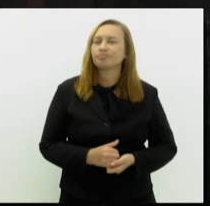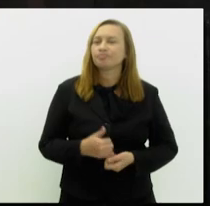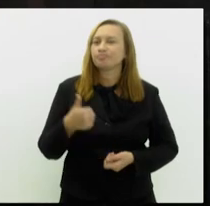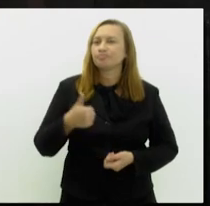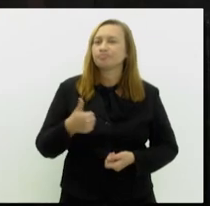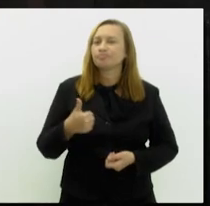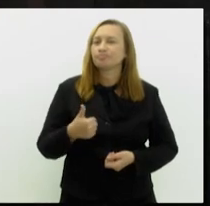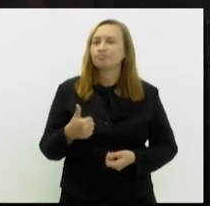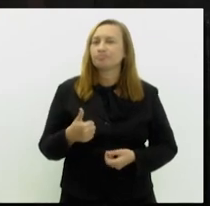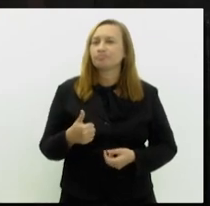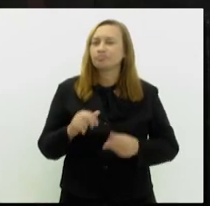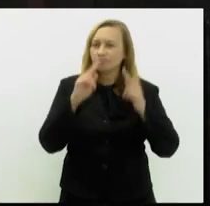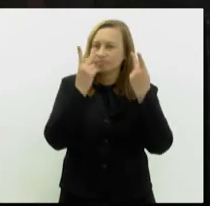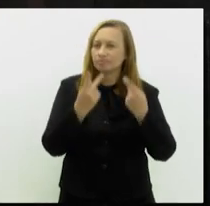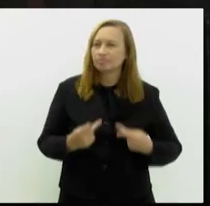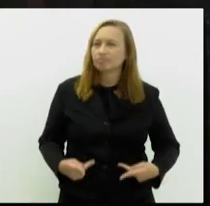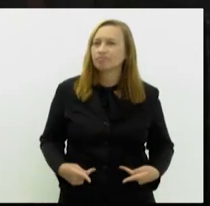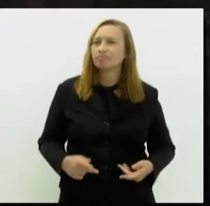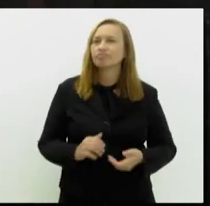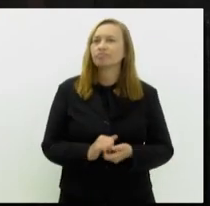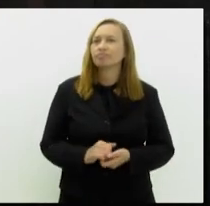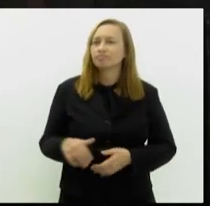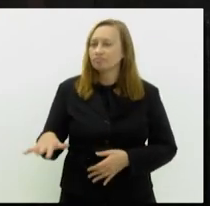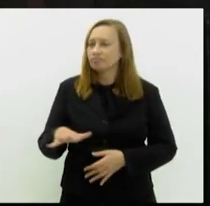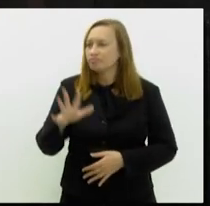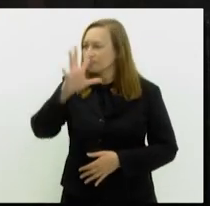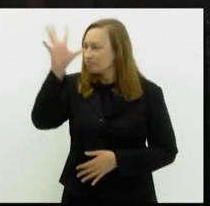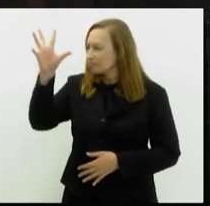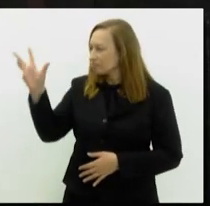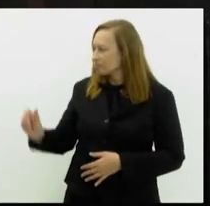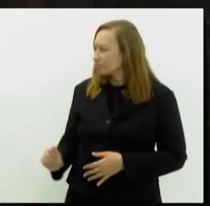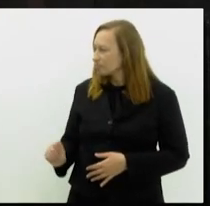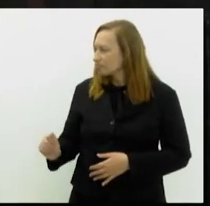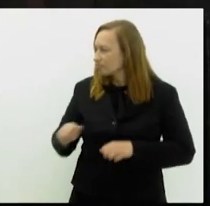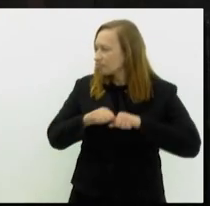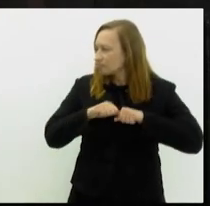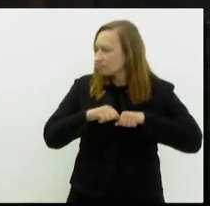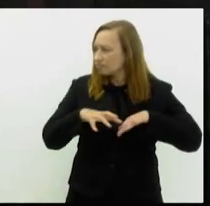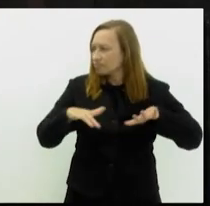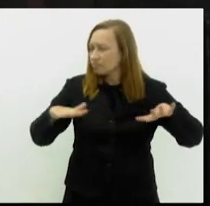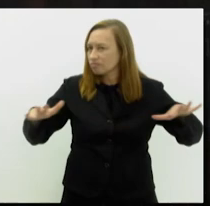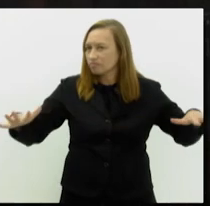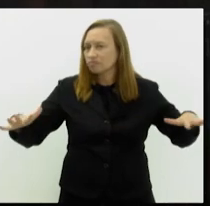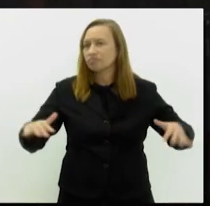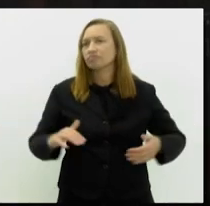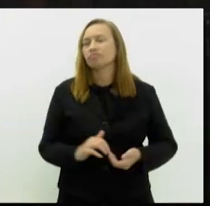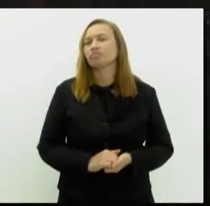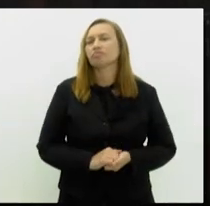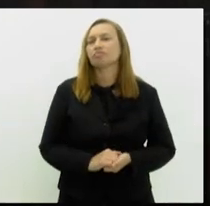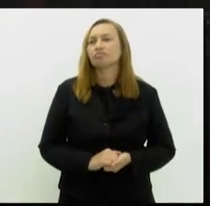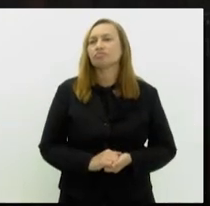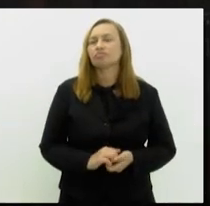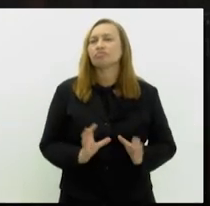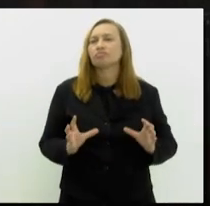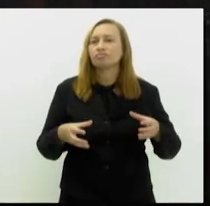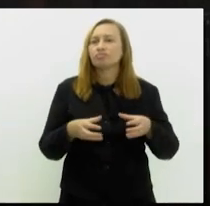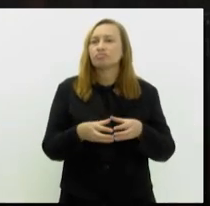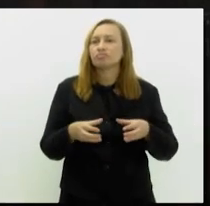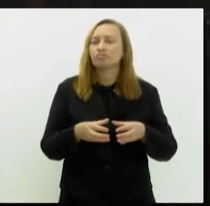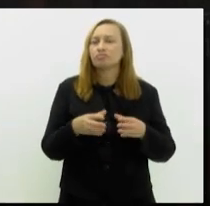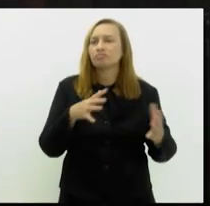humanos, numa região na África, e se espalhou a todo o conjunto do